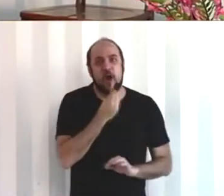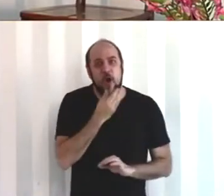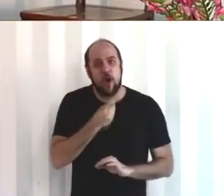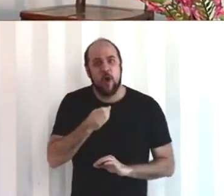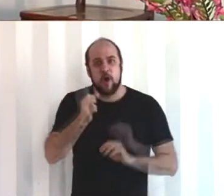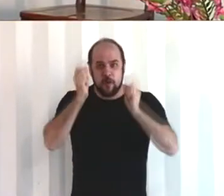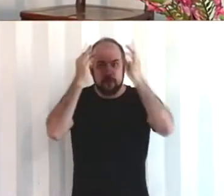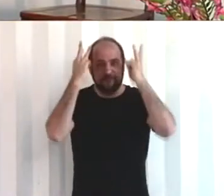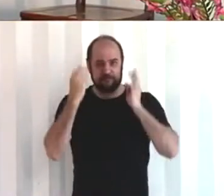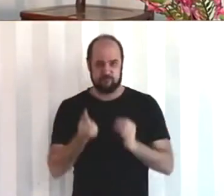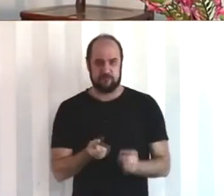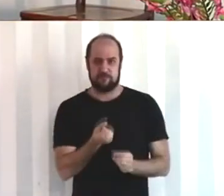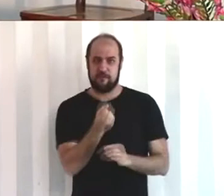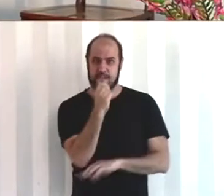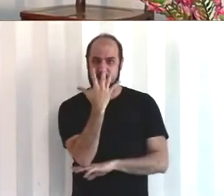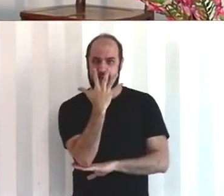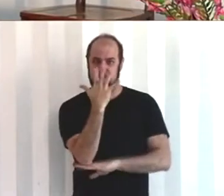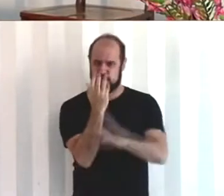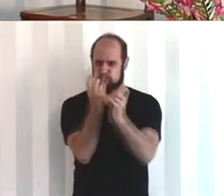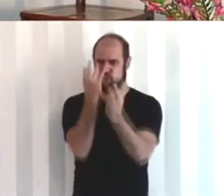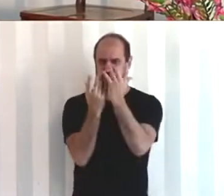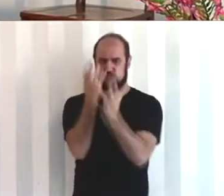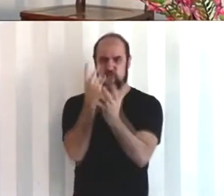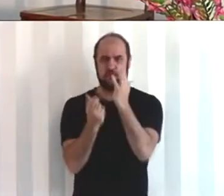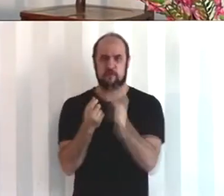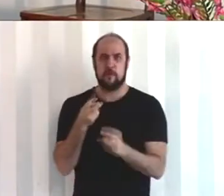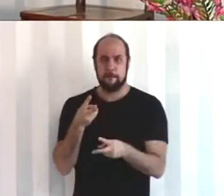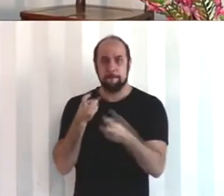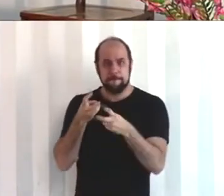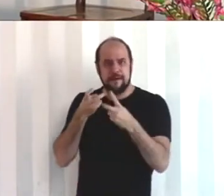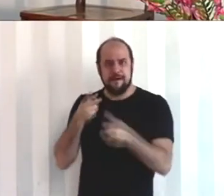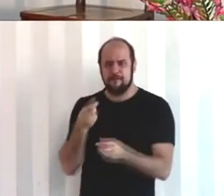sarça ardente, quando ele percebe que aquela sarça não